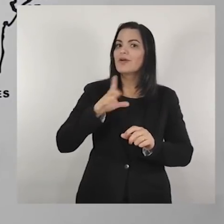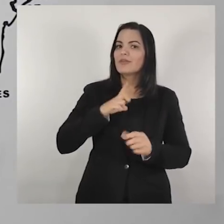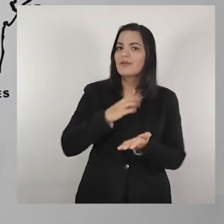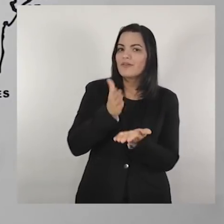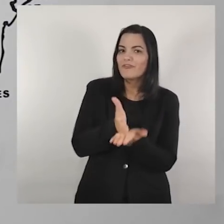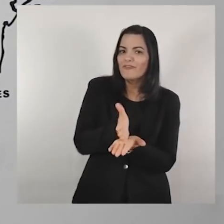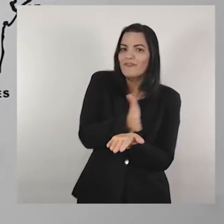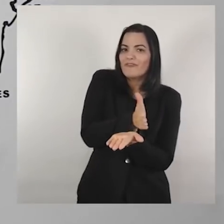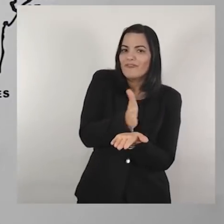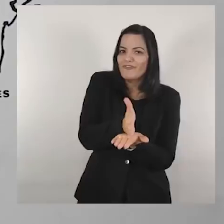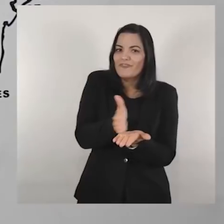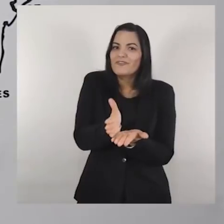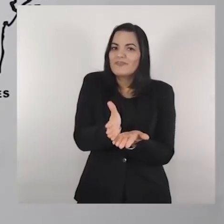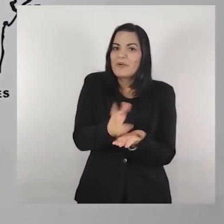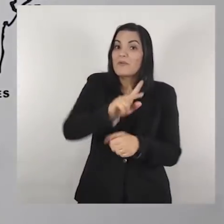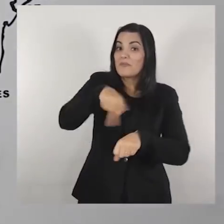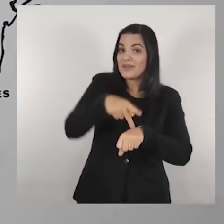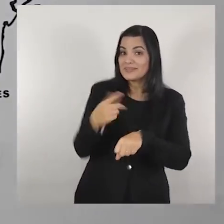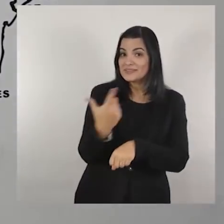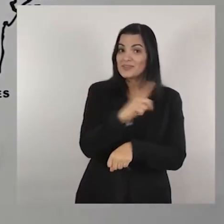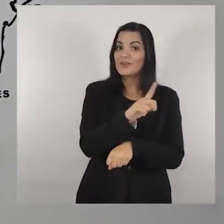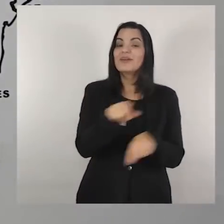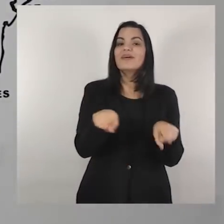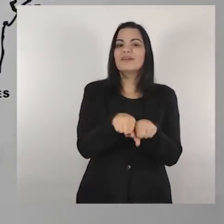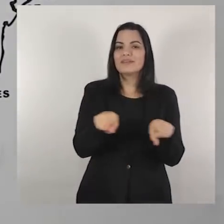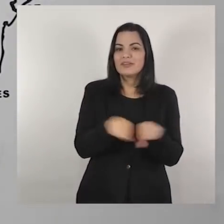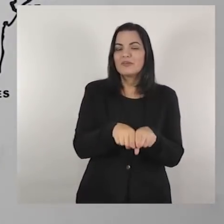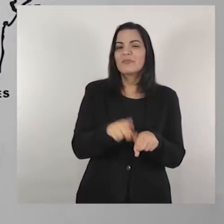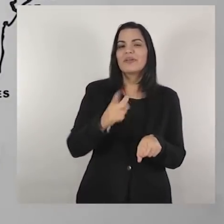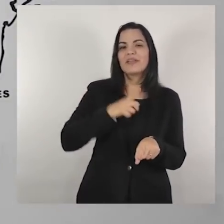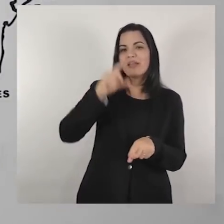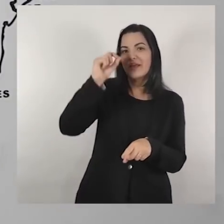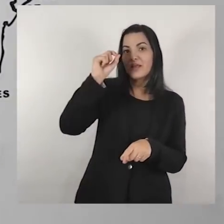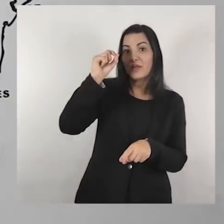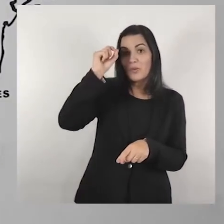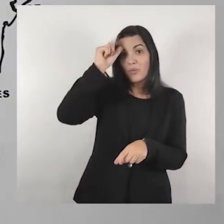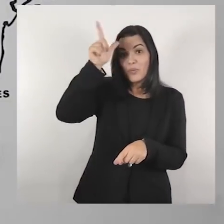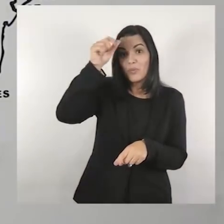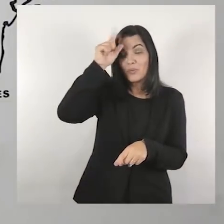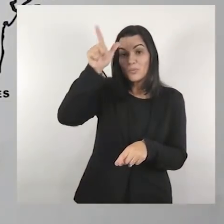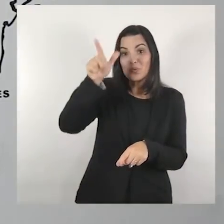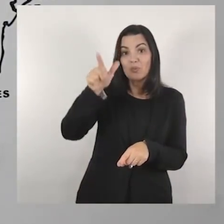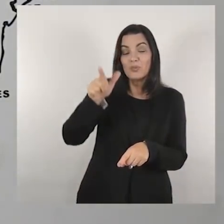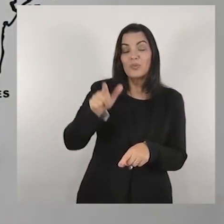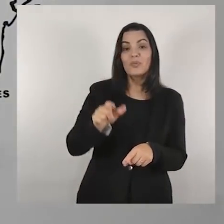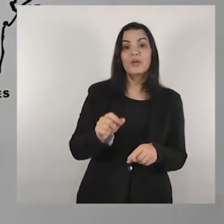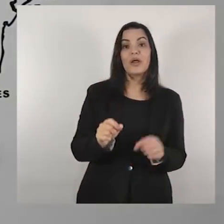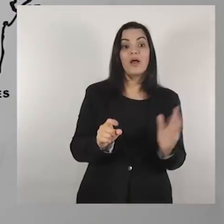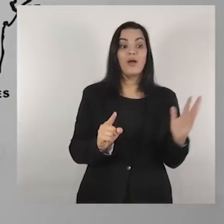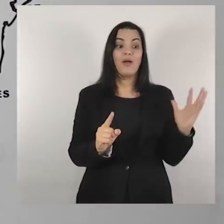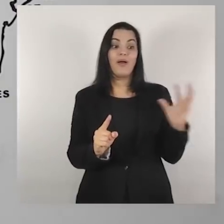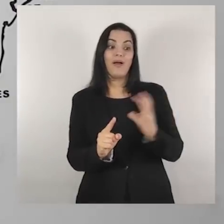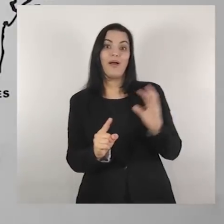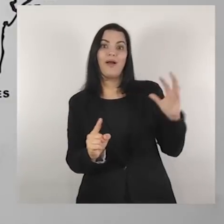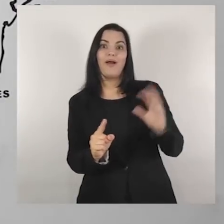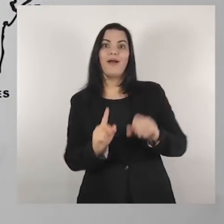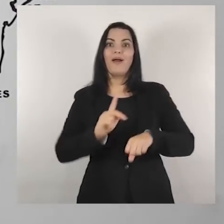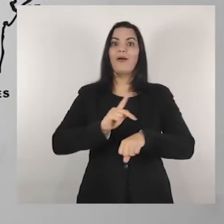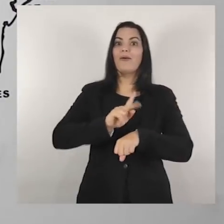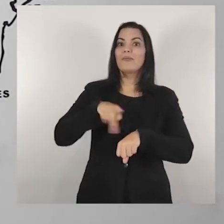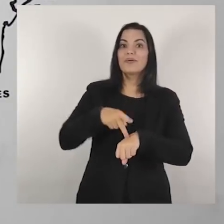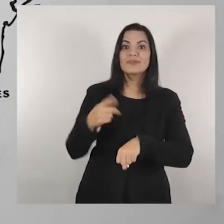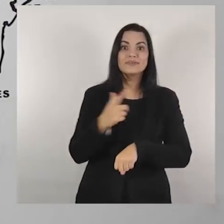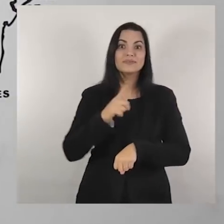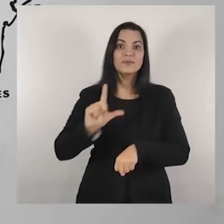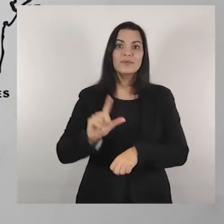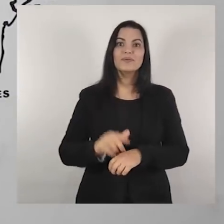outros países. Então nós também temos influência cultural de pessoas vindas de outros